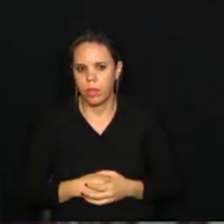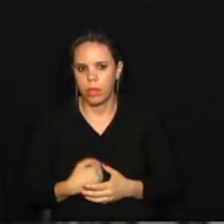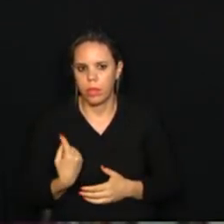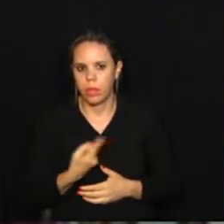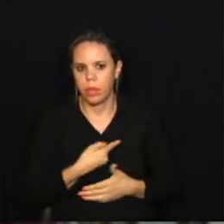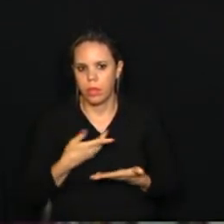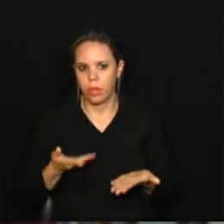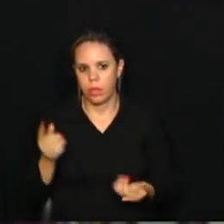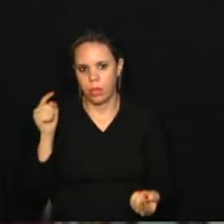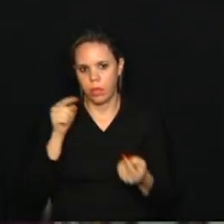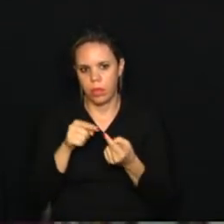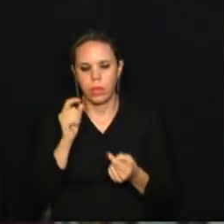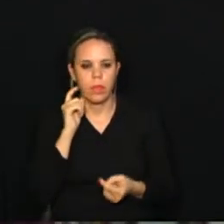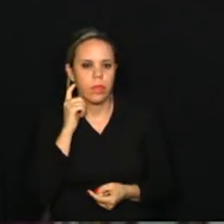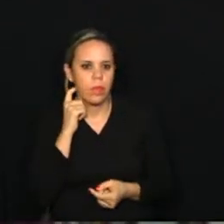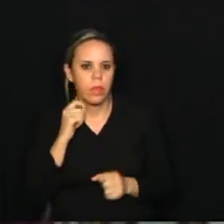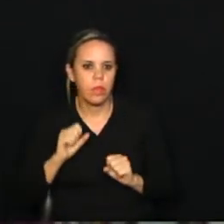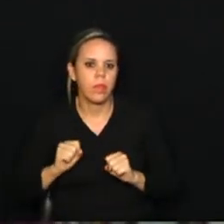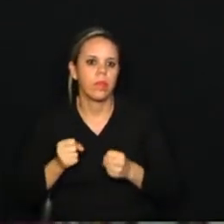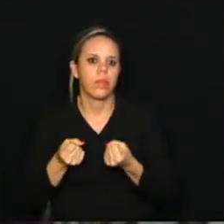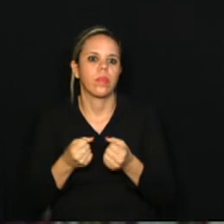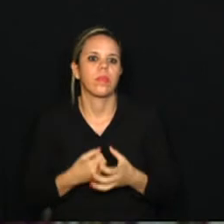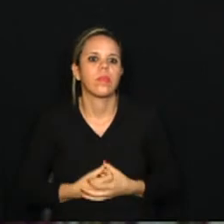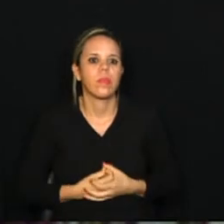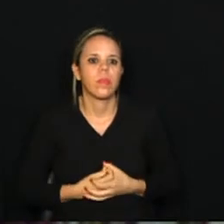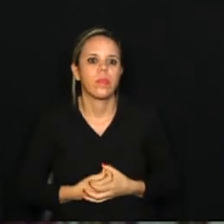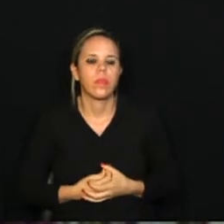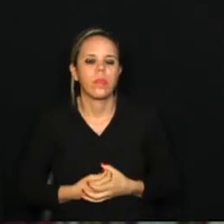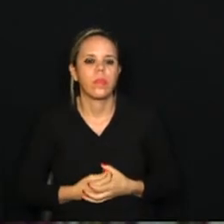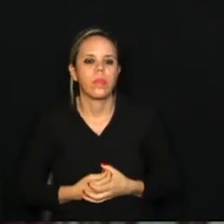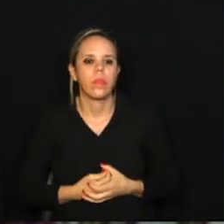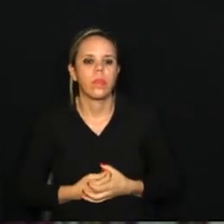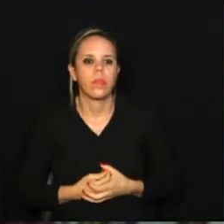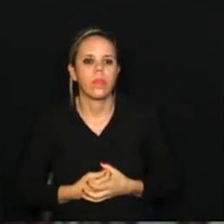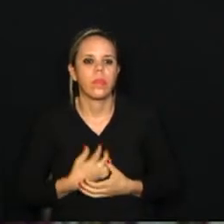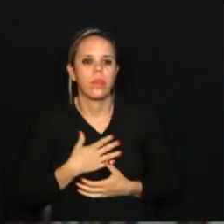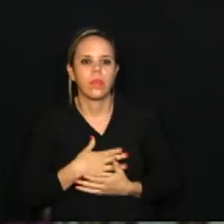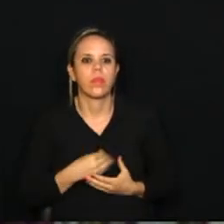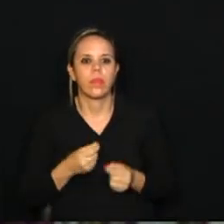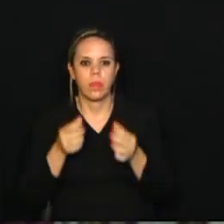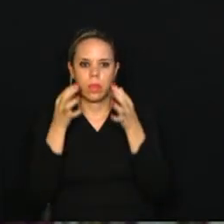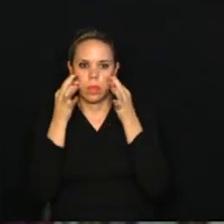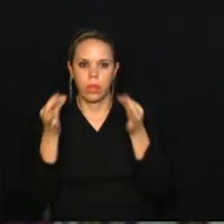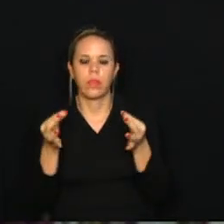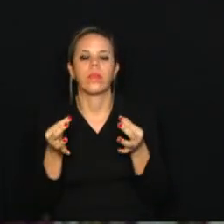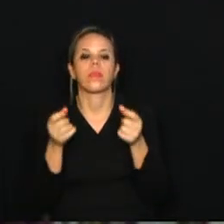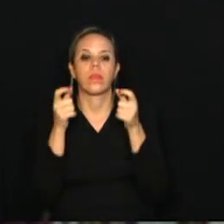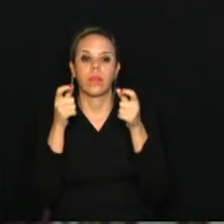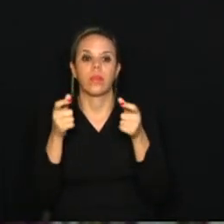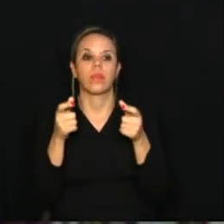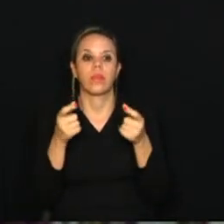Nossa ideia, nosso esforço, bastante